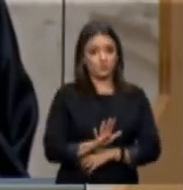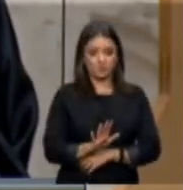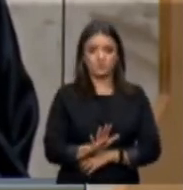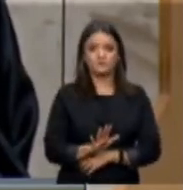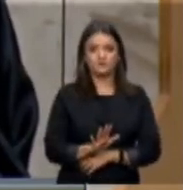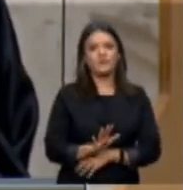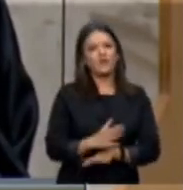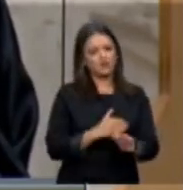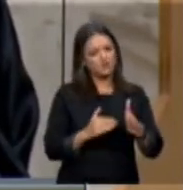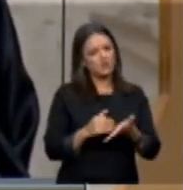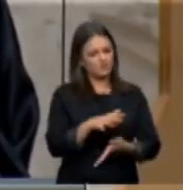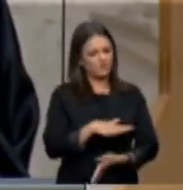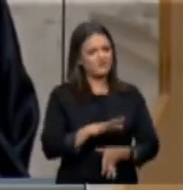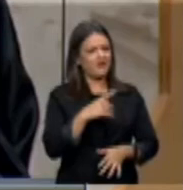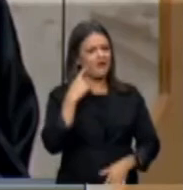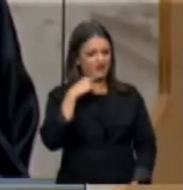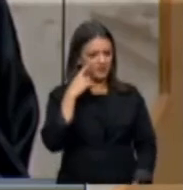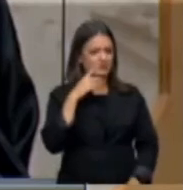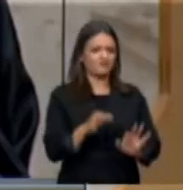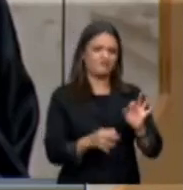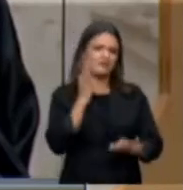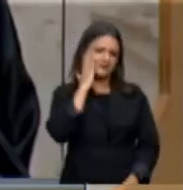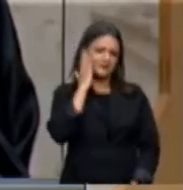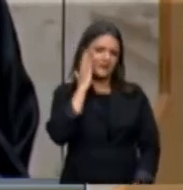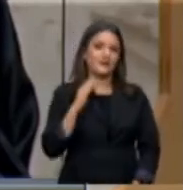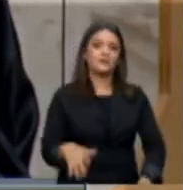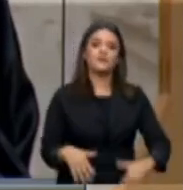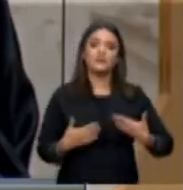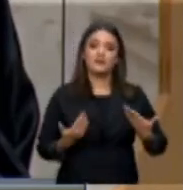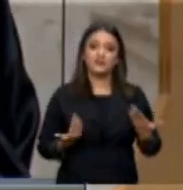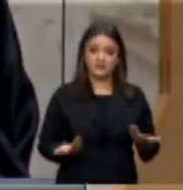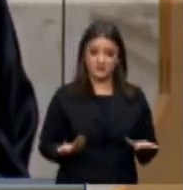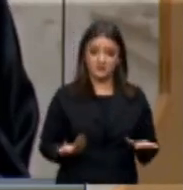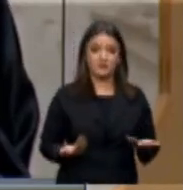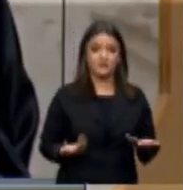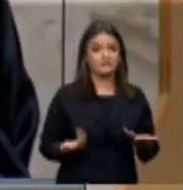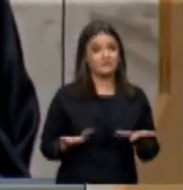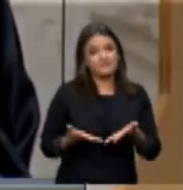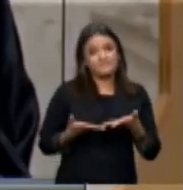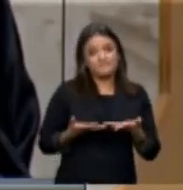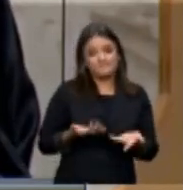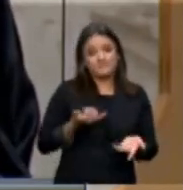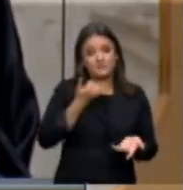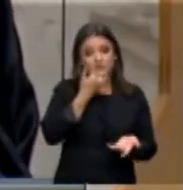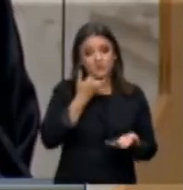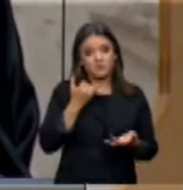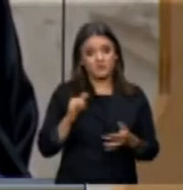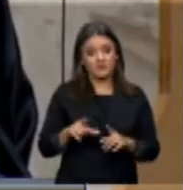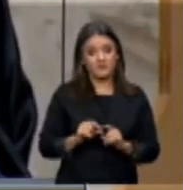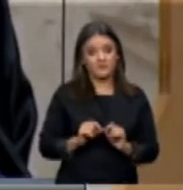de direito sabem disso. Dessa forma, dir-se-ia, peço vênia, que a